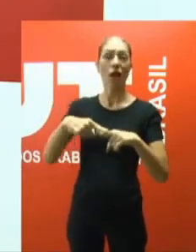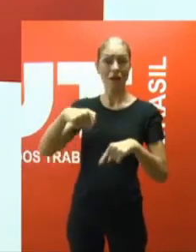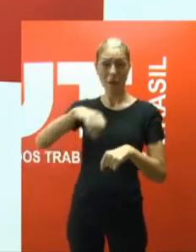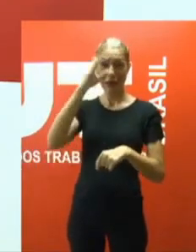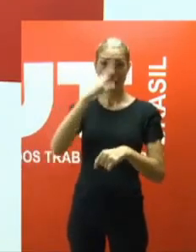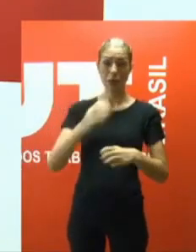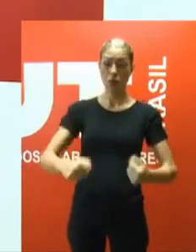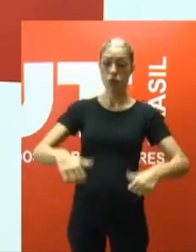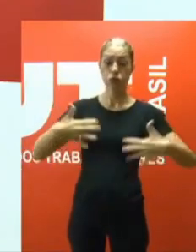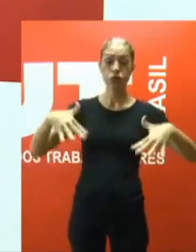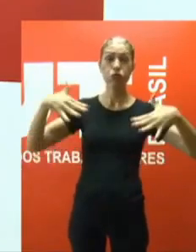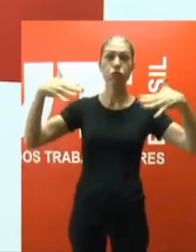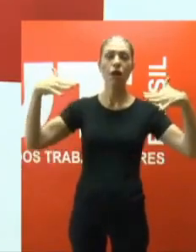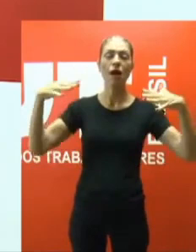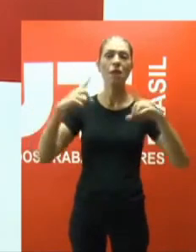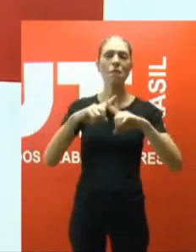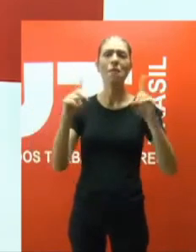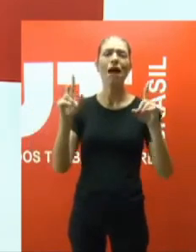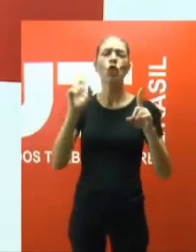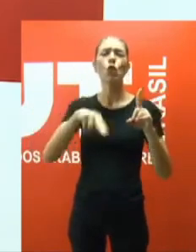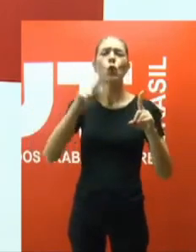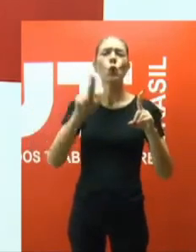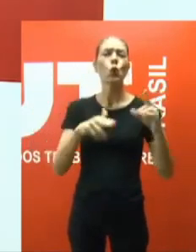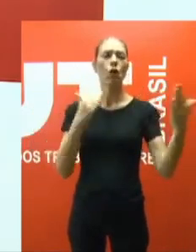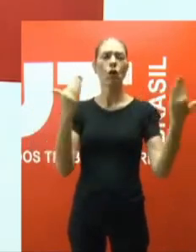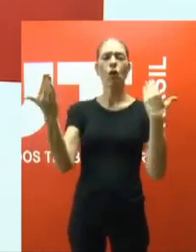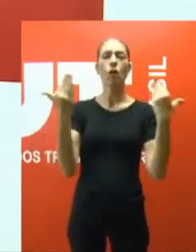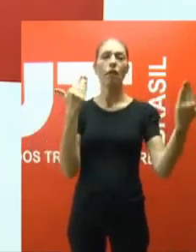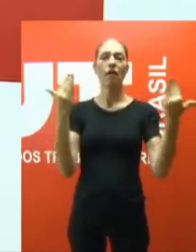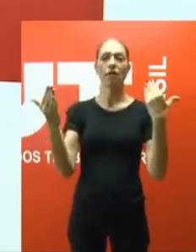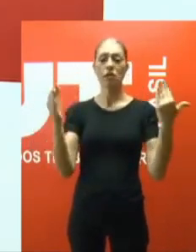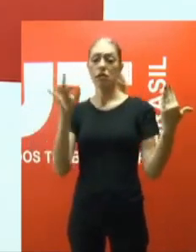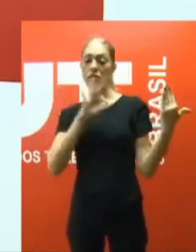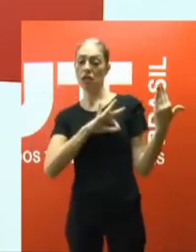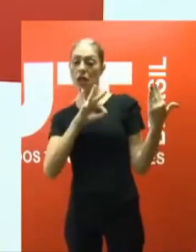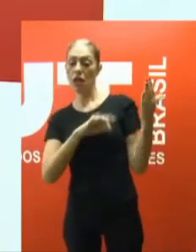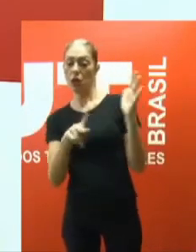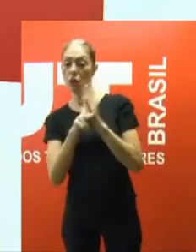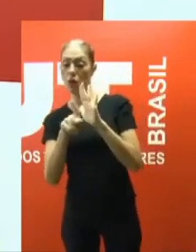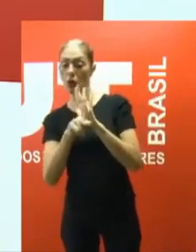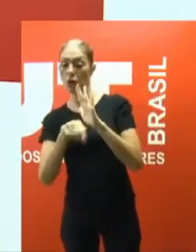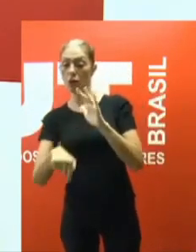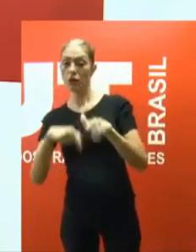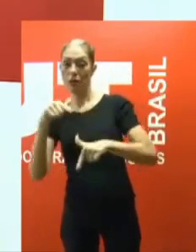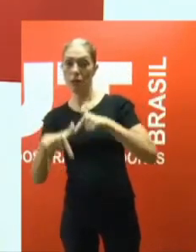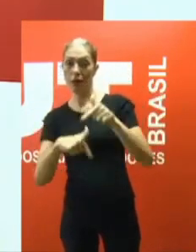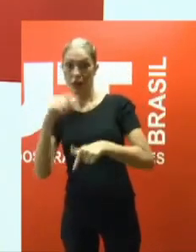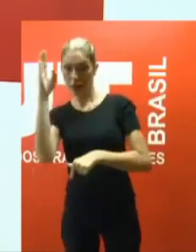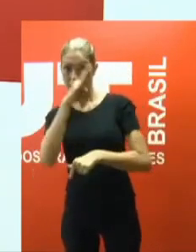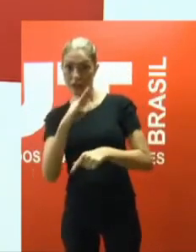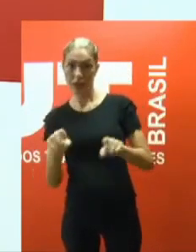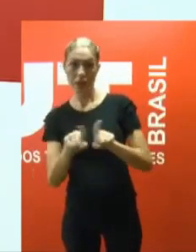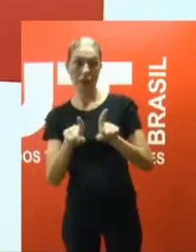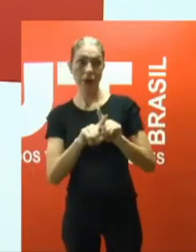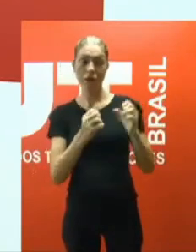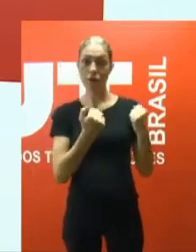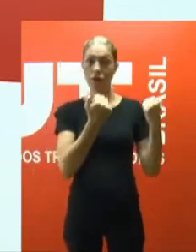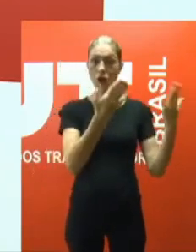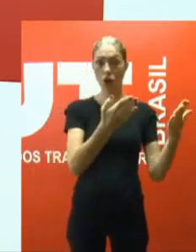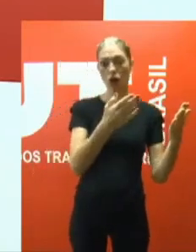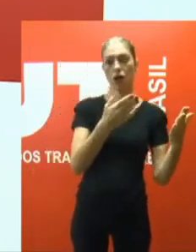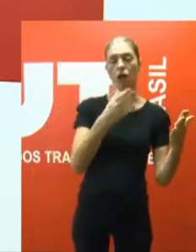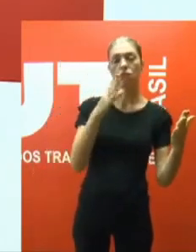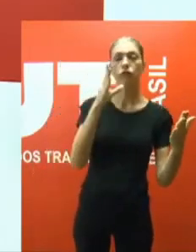Brasil. E nunca fizeram uma comparação entre o salário de um trabalhador brasileiro e o salário de um trabalhador